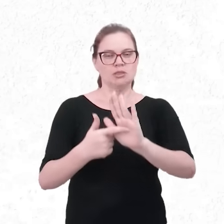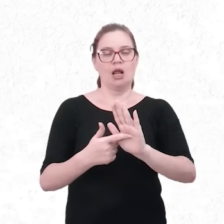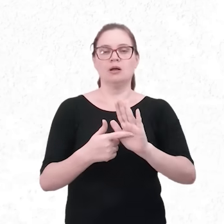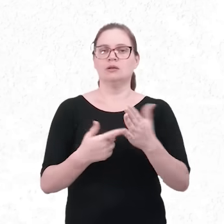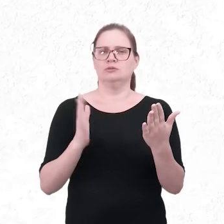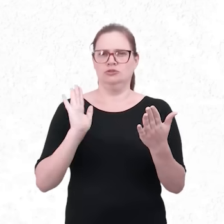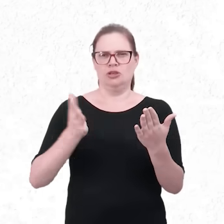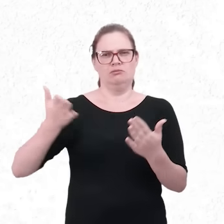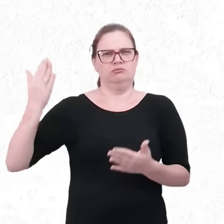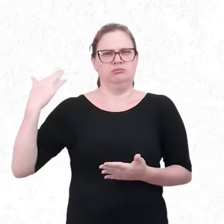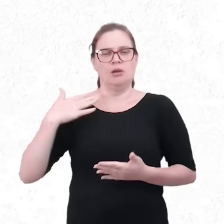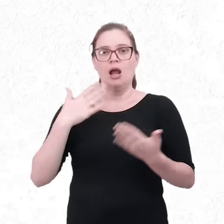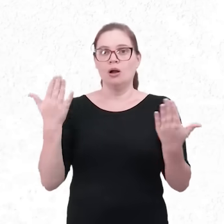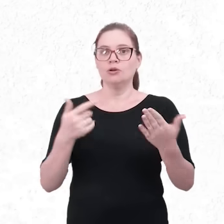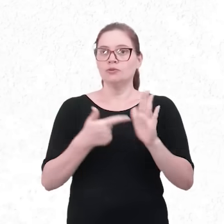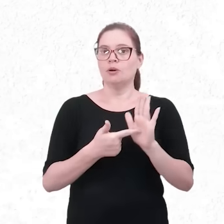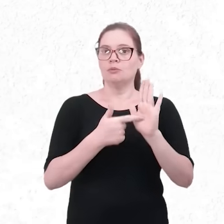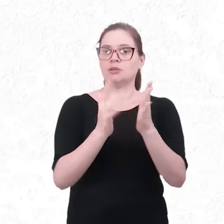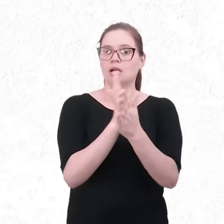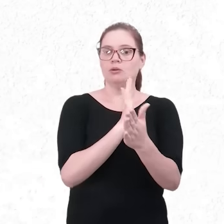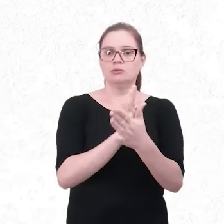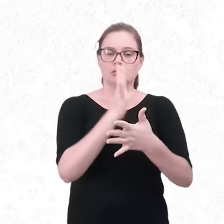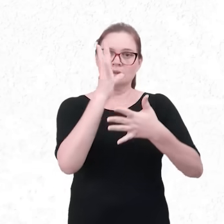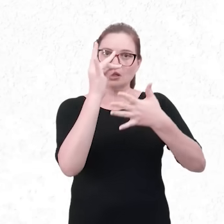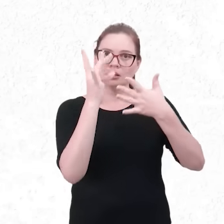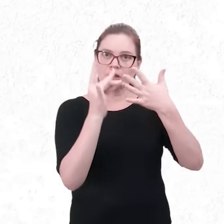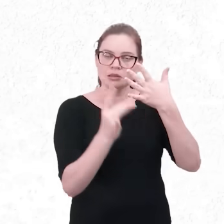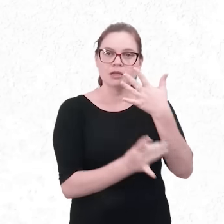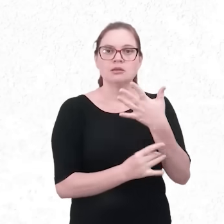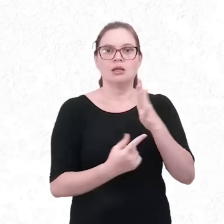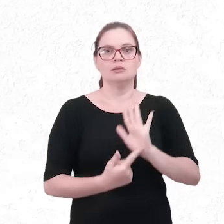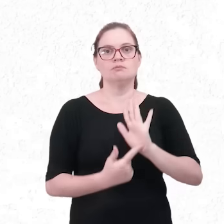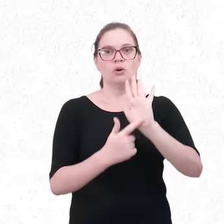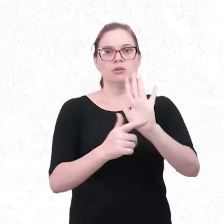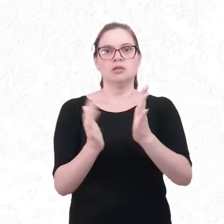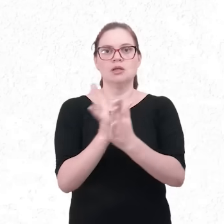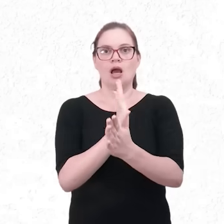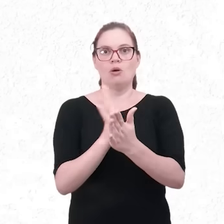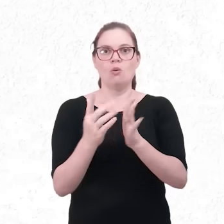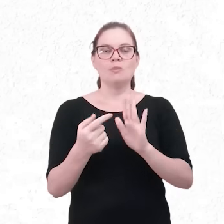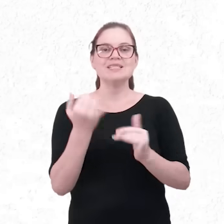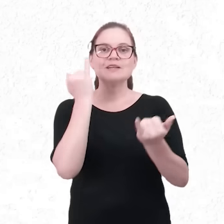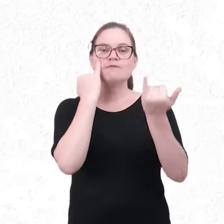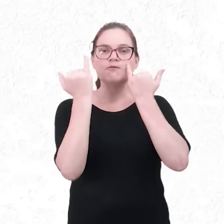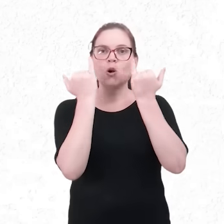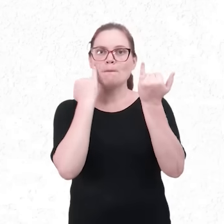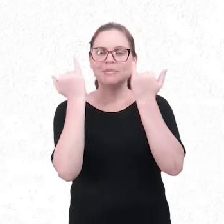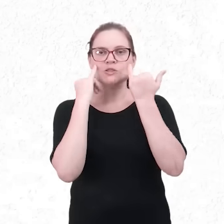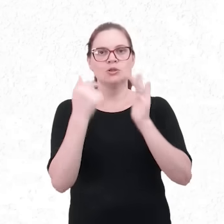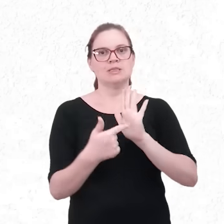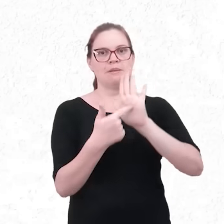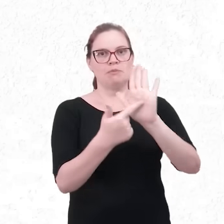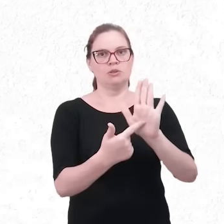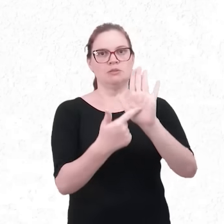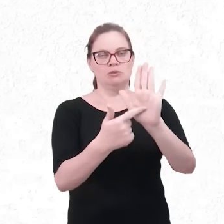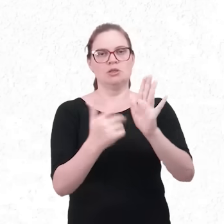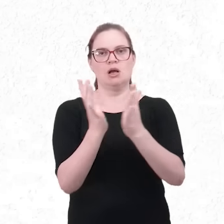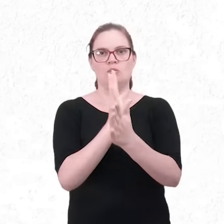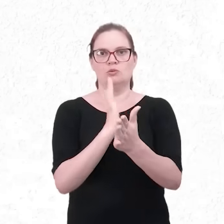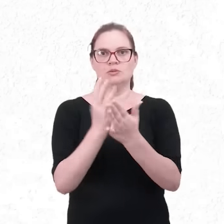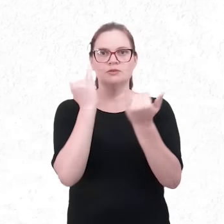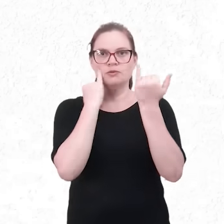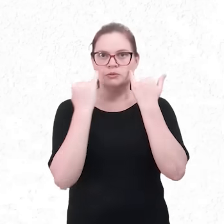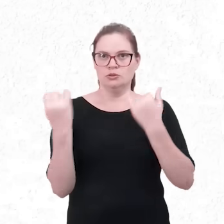alguns momentos e colocando algumas sinalizações para destacar esses